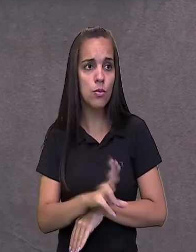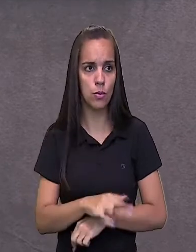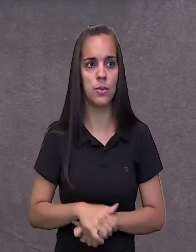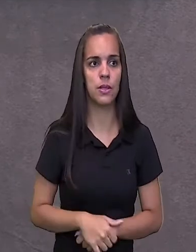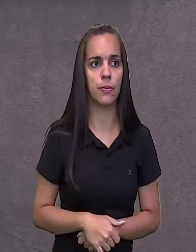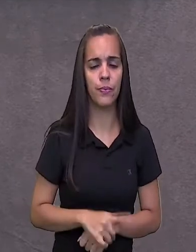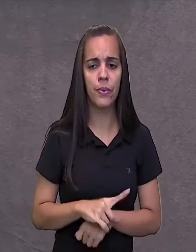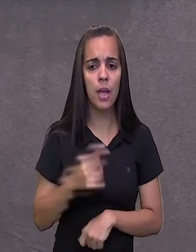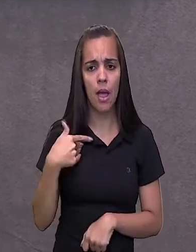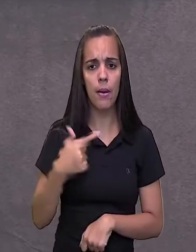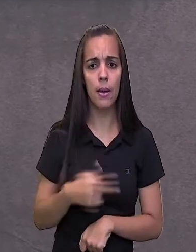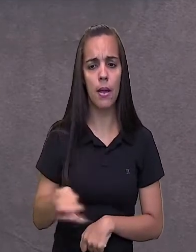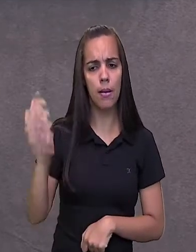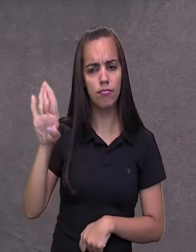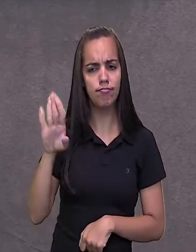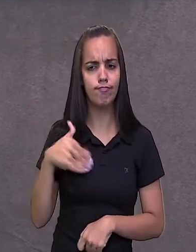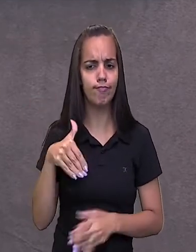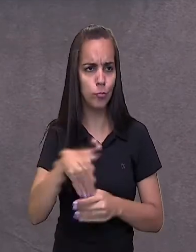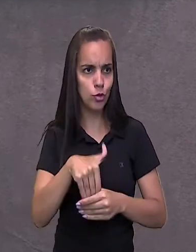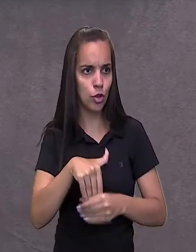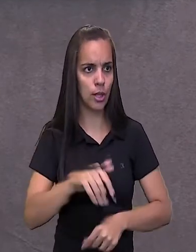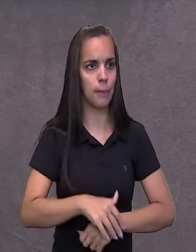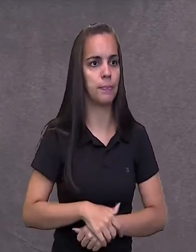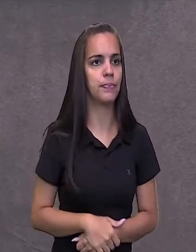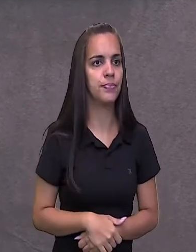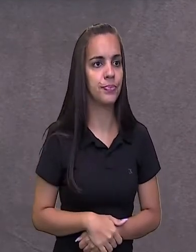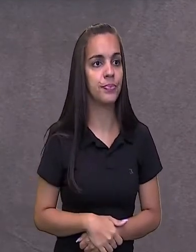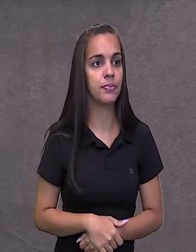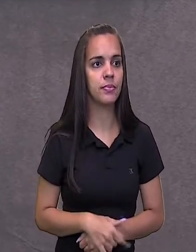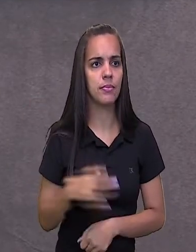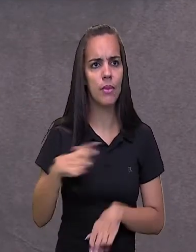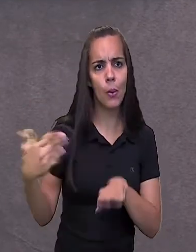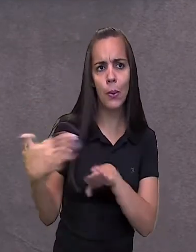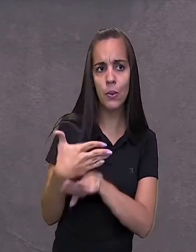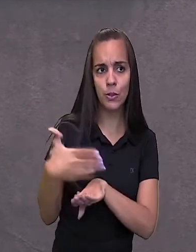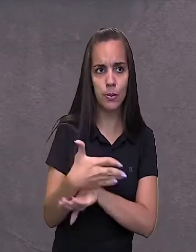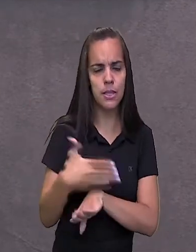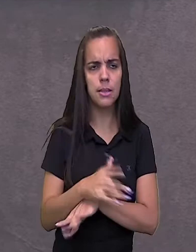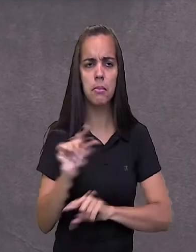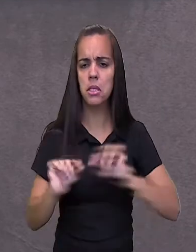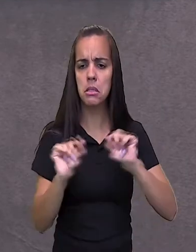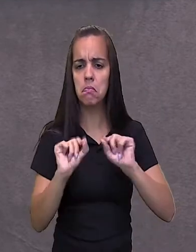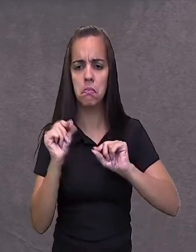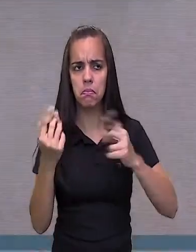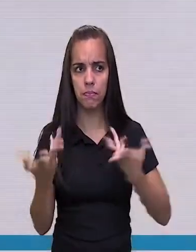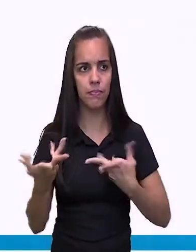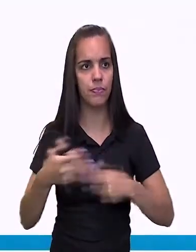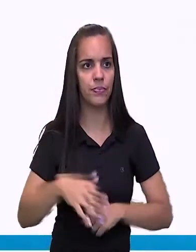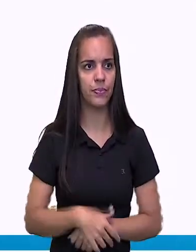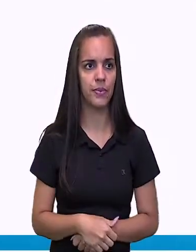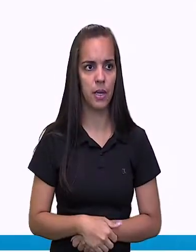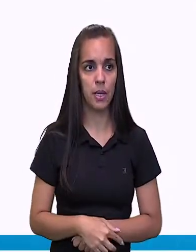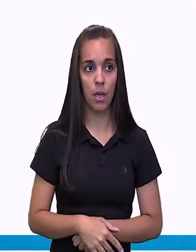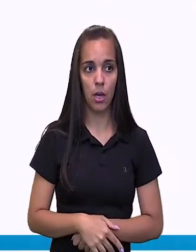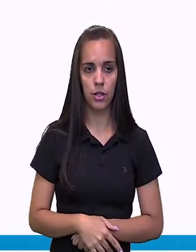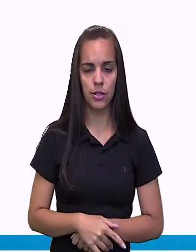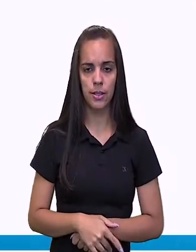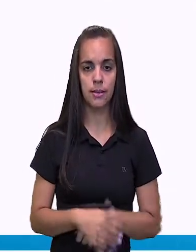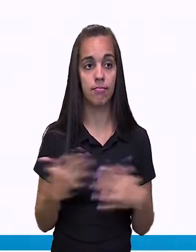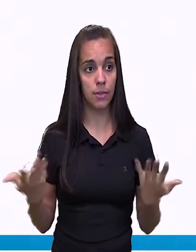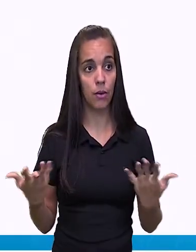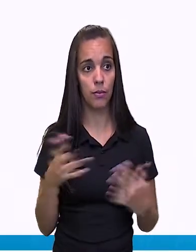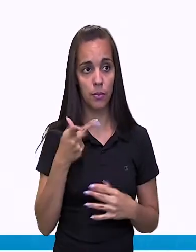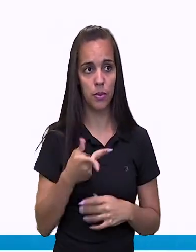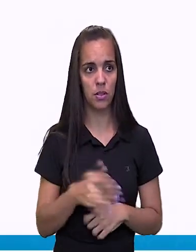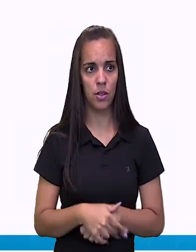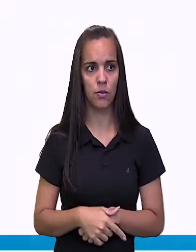mesmo? E aí tem, então, participantes nesse debate. Quais são, então, os participantes? Nós